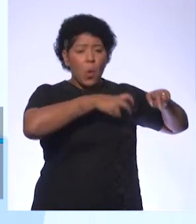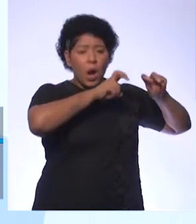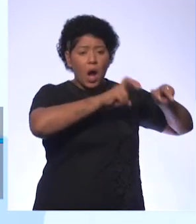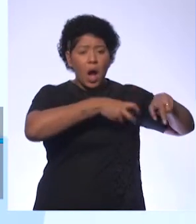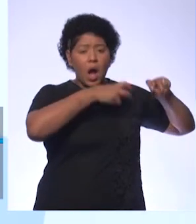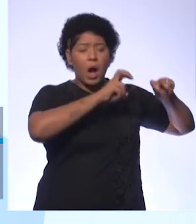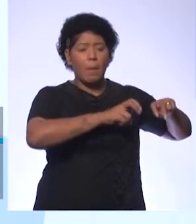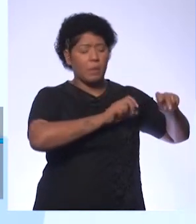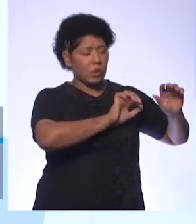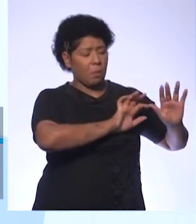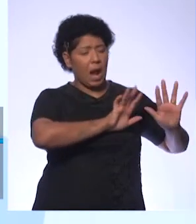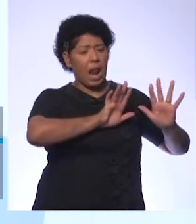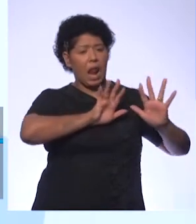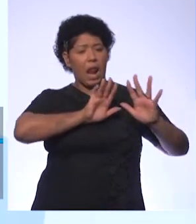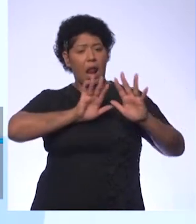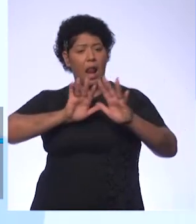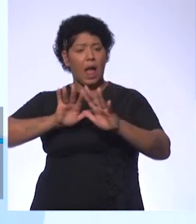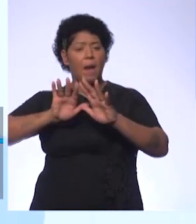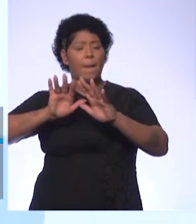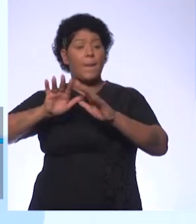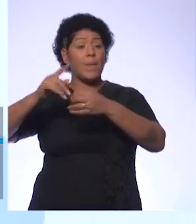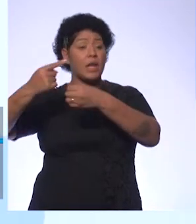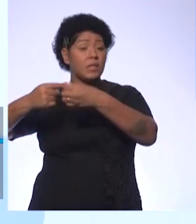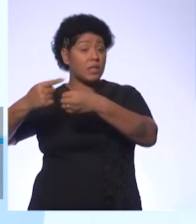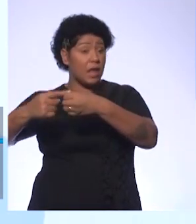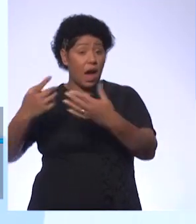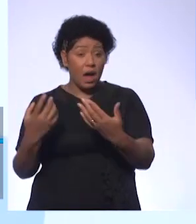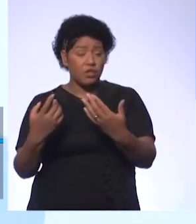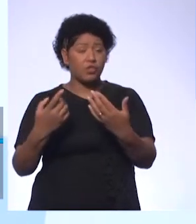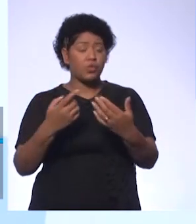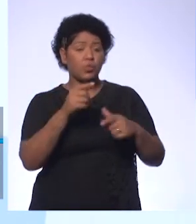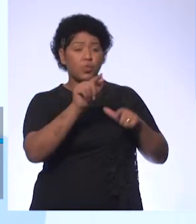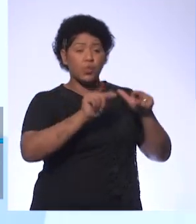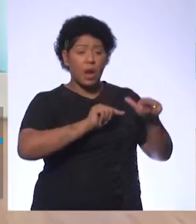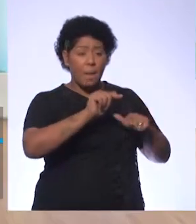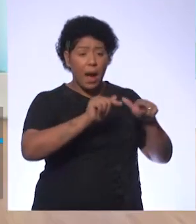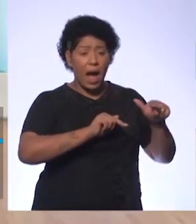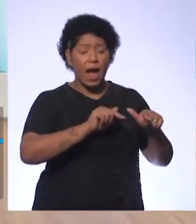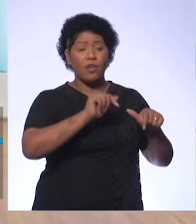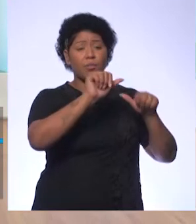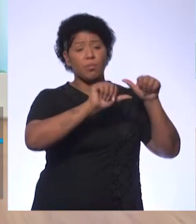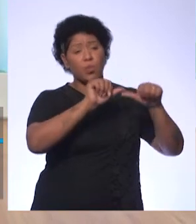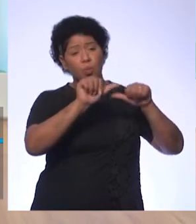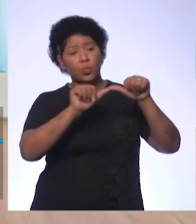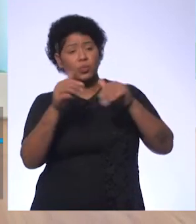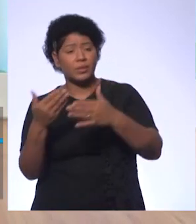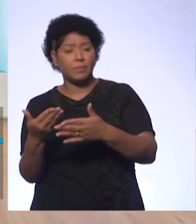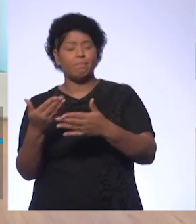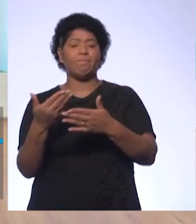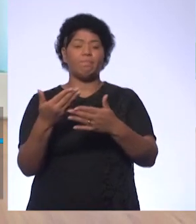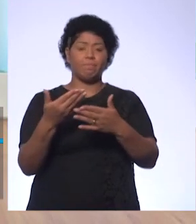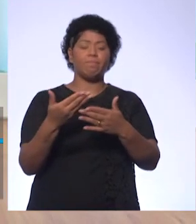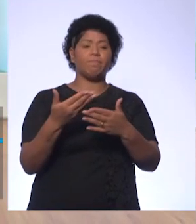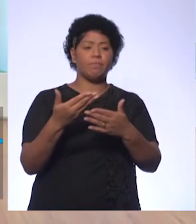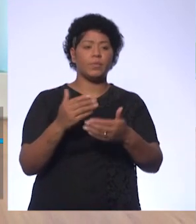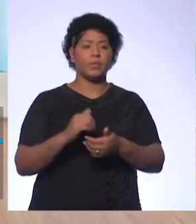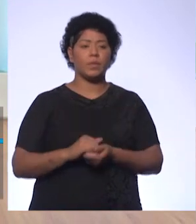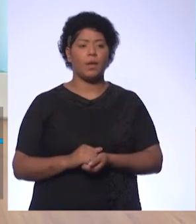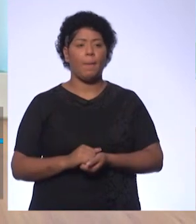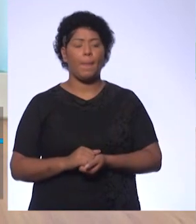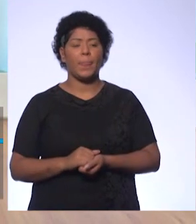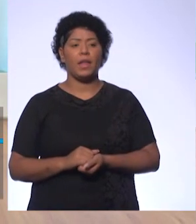processo de urbanização e as transformações no modo de trabalho? Eu contei, né, esse foi o momento fundamental para o surgimento